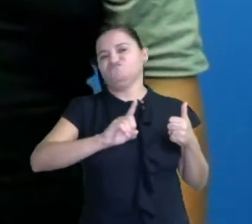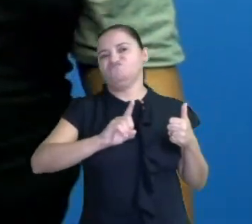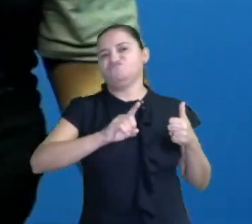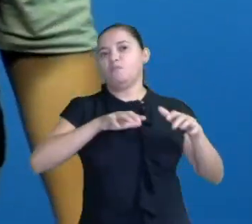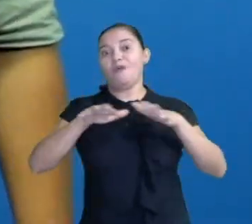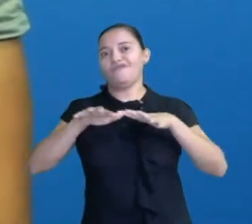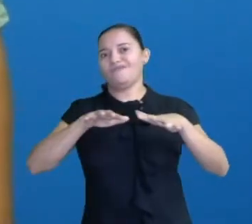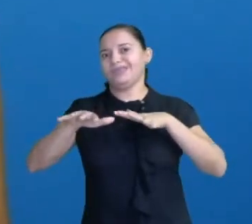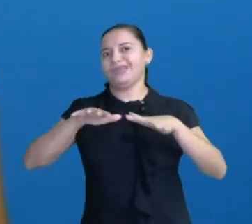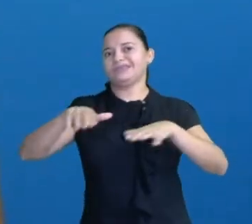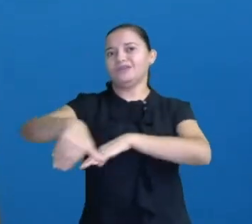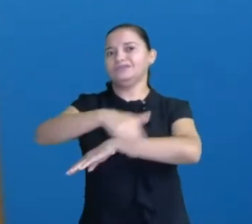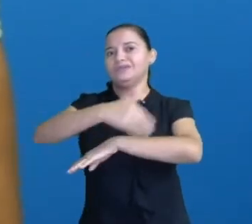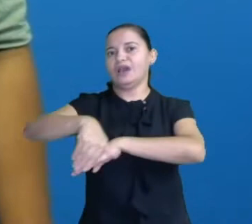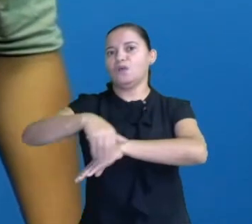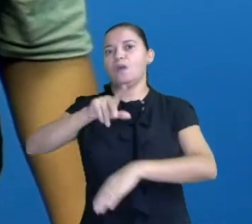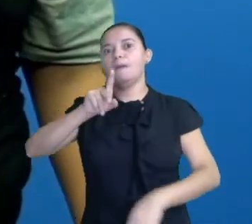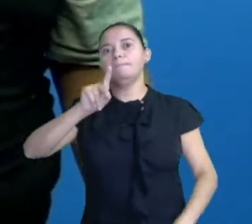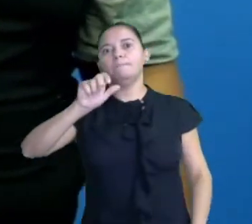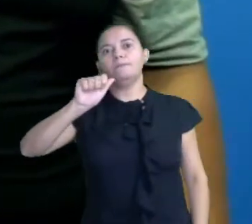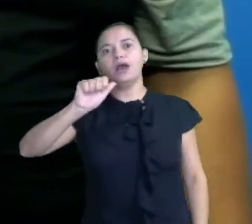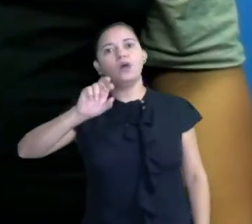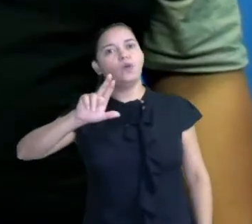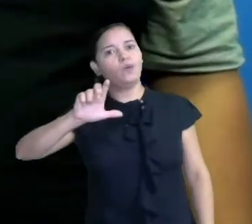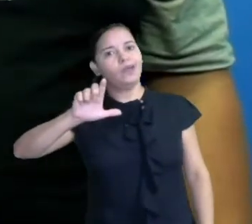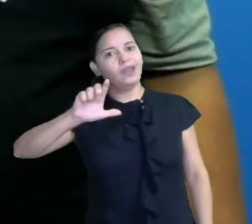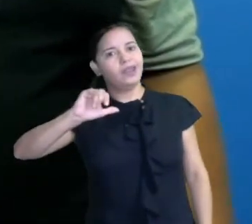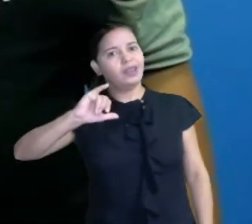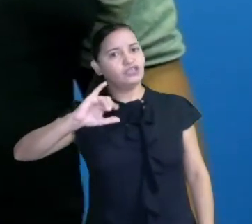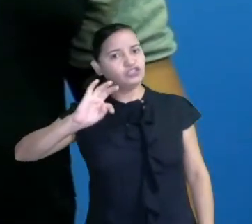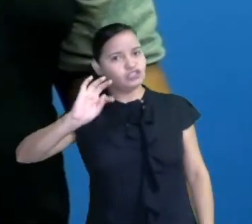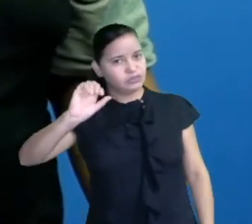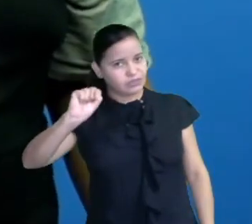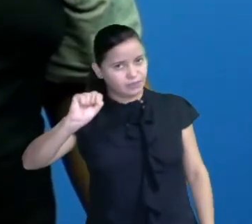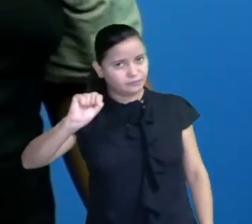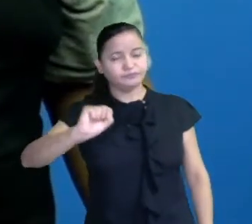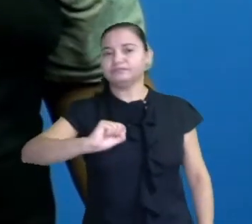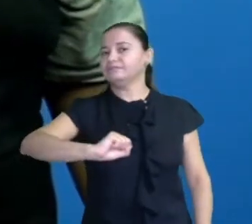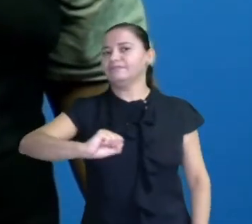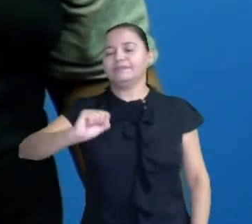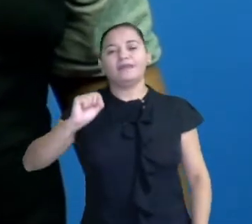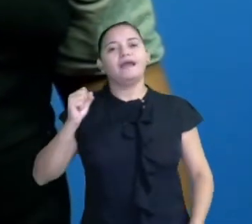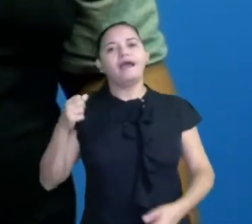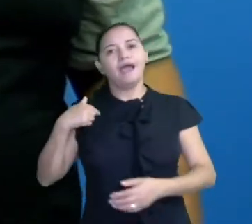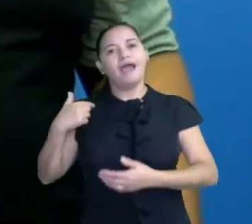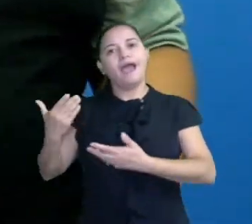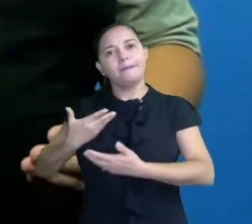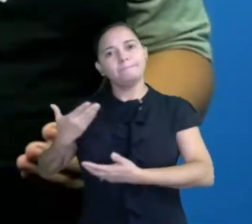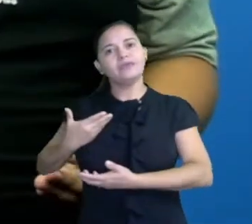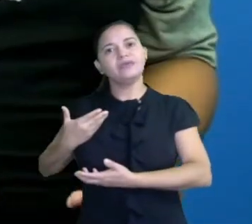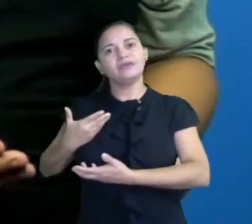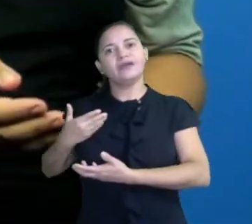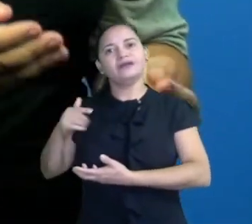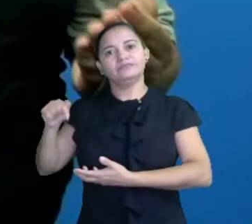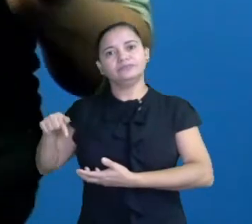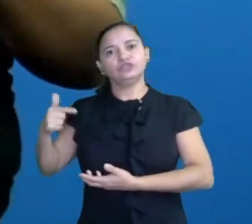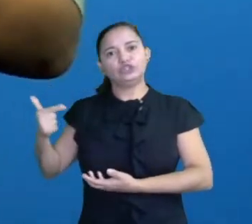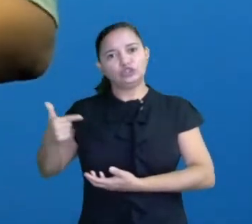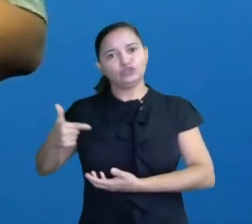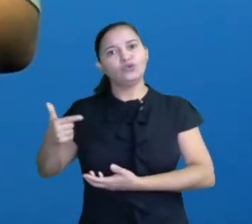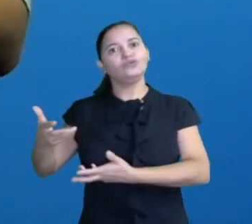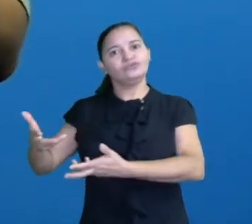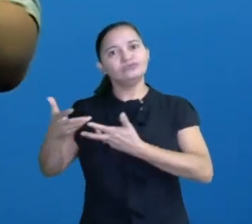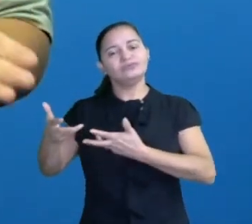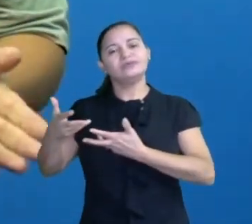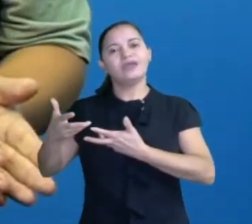manifestação na Avenida Paulista. O que queria a amiga 2, certo? A amiga 2 queria que a